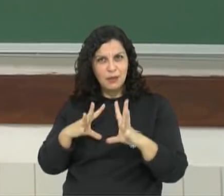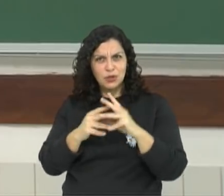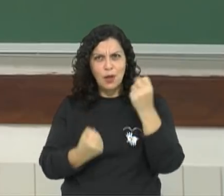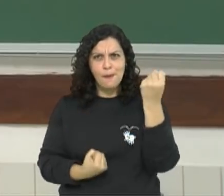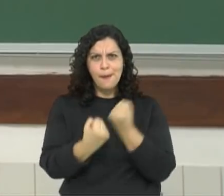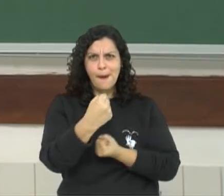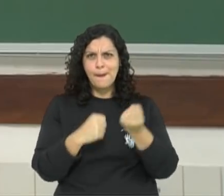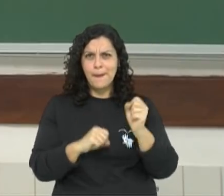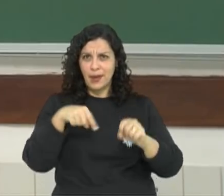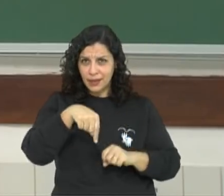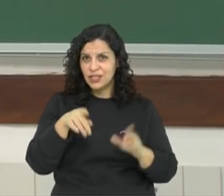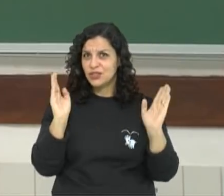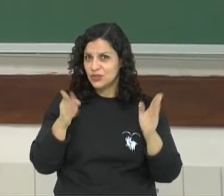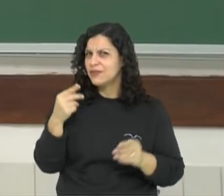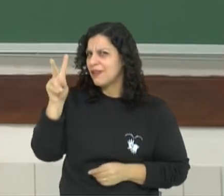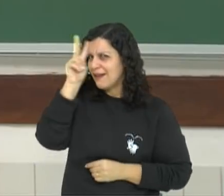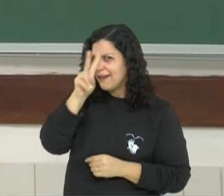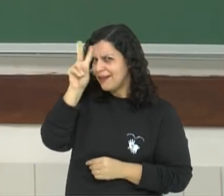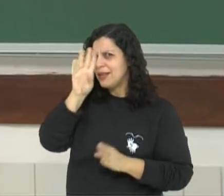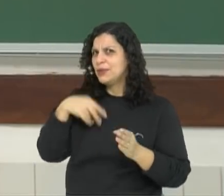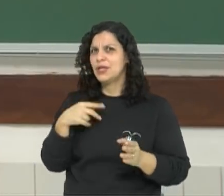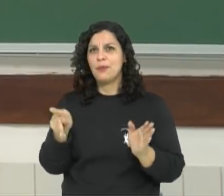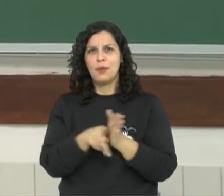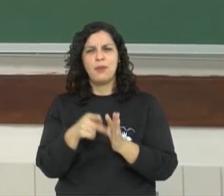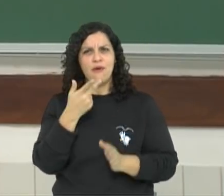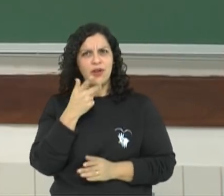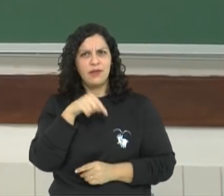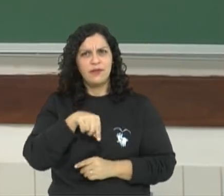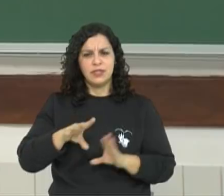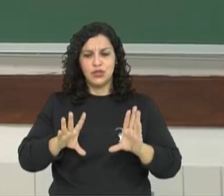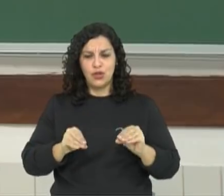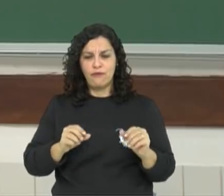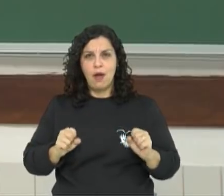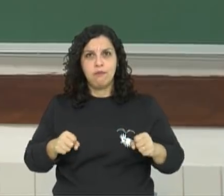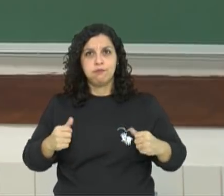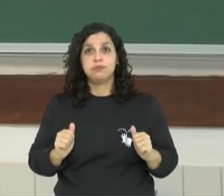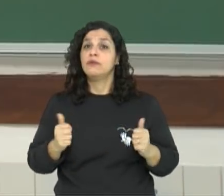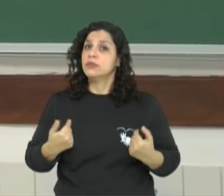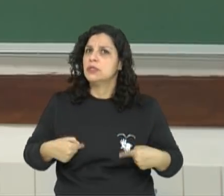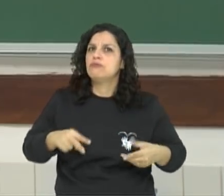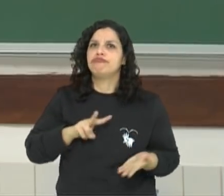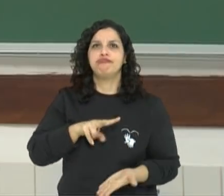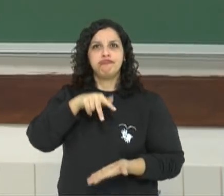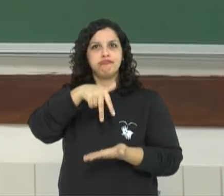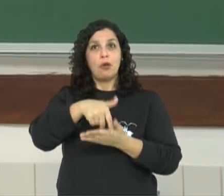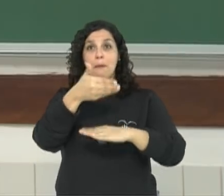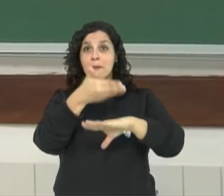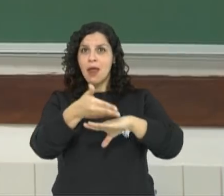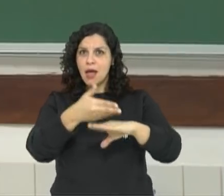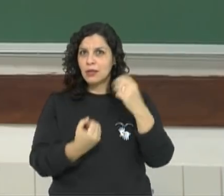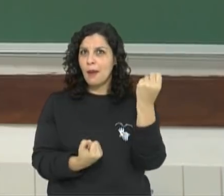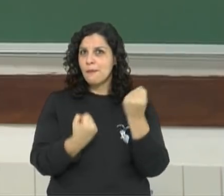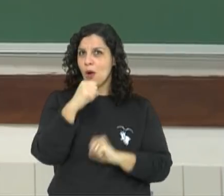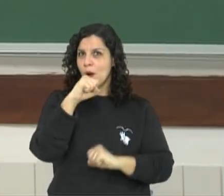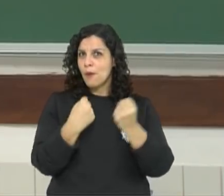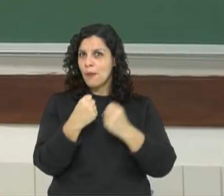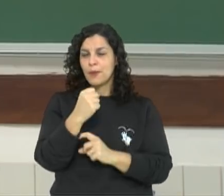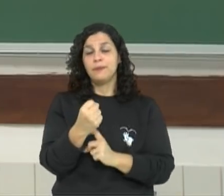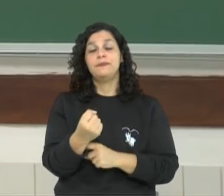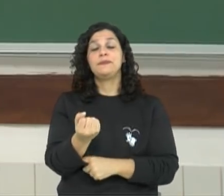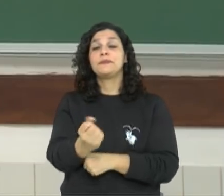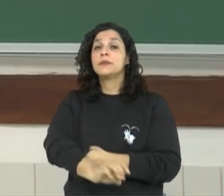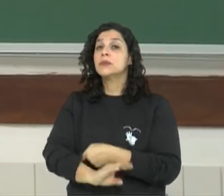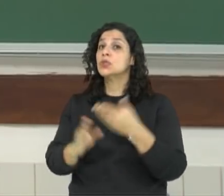golpes aqui? Ah, você está lembrado, né? Você lembra que nós chegamos até a fazer uma aula prática, né? Nessa aula de boxe. E